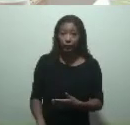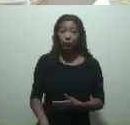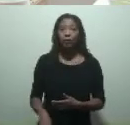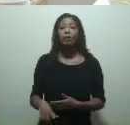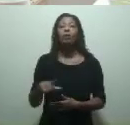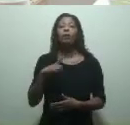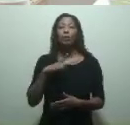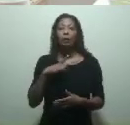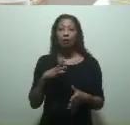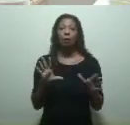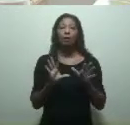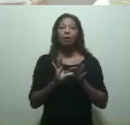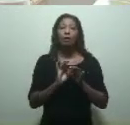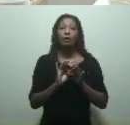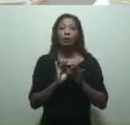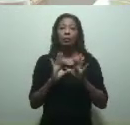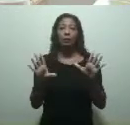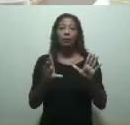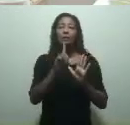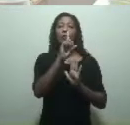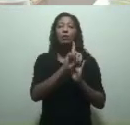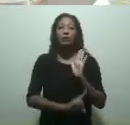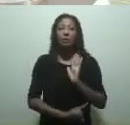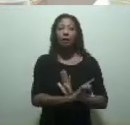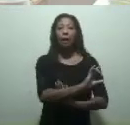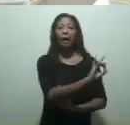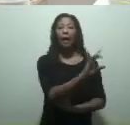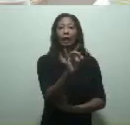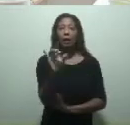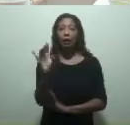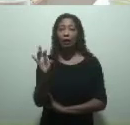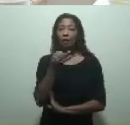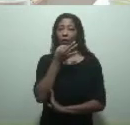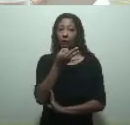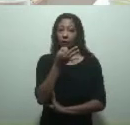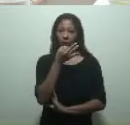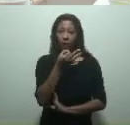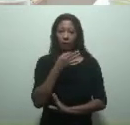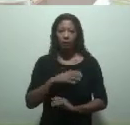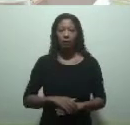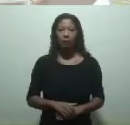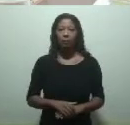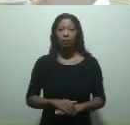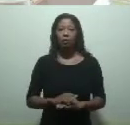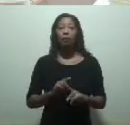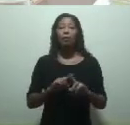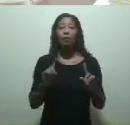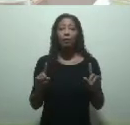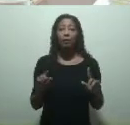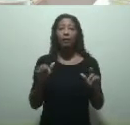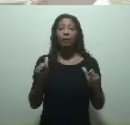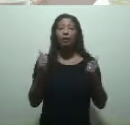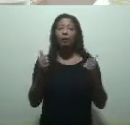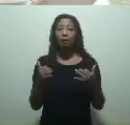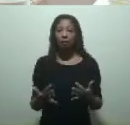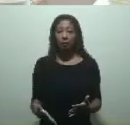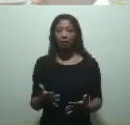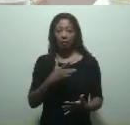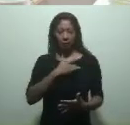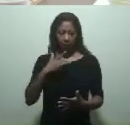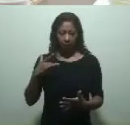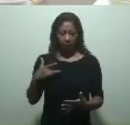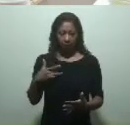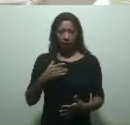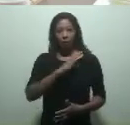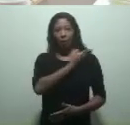existência da democracia e o direito de cada um defender suas posições. Entretanto, alegou que a questão da saúde